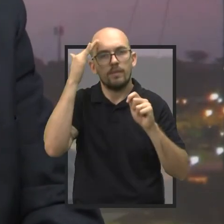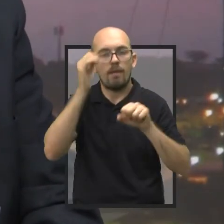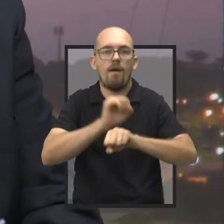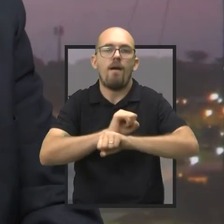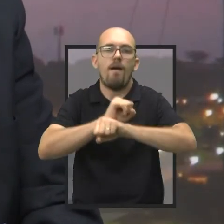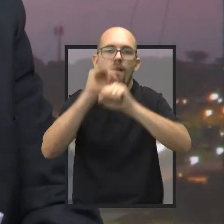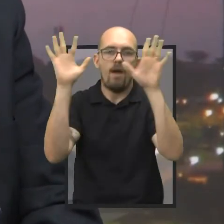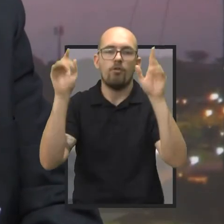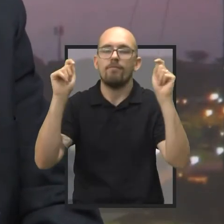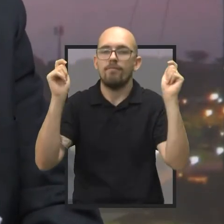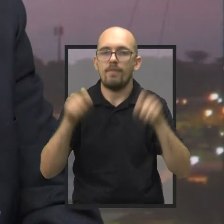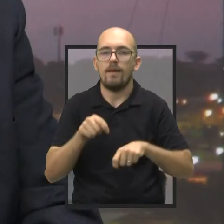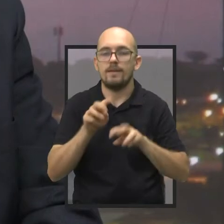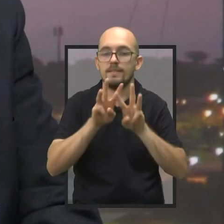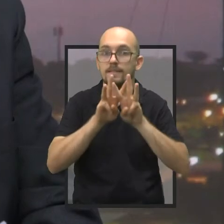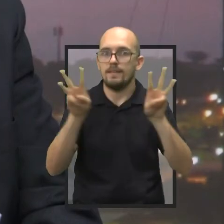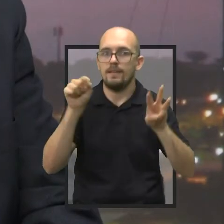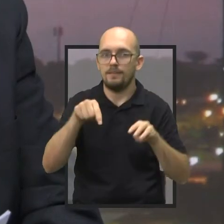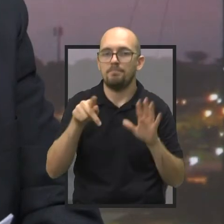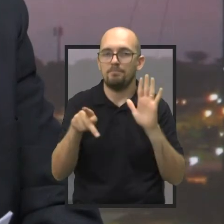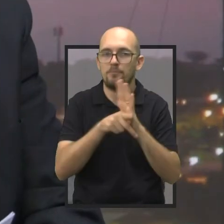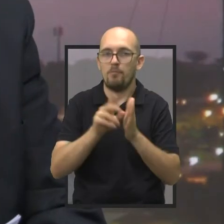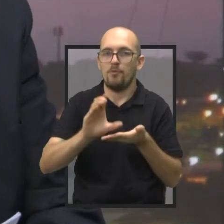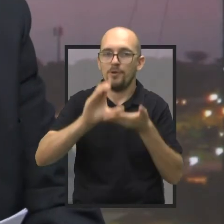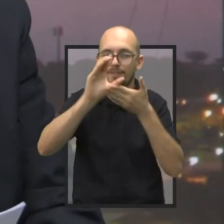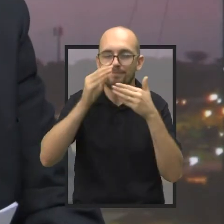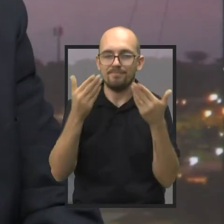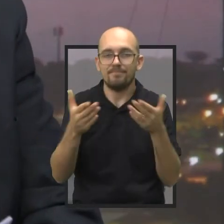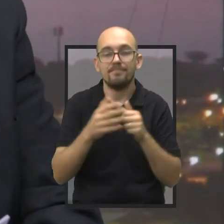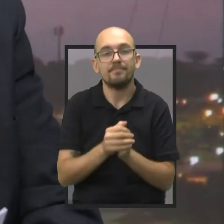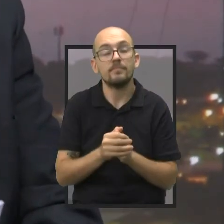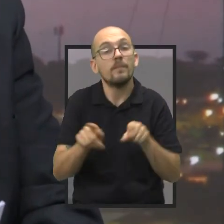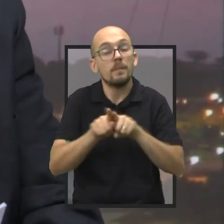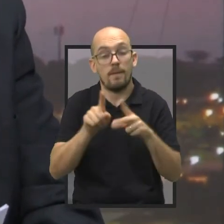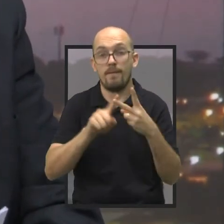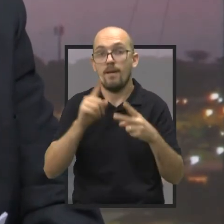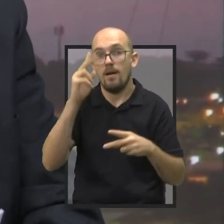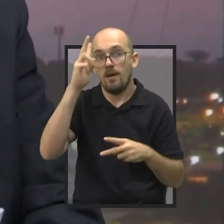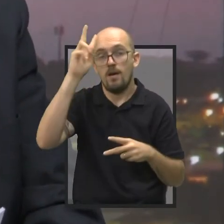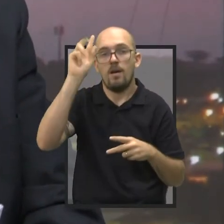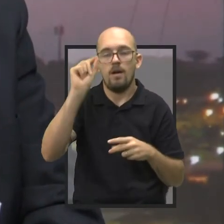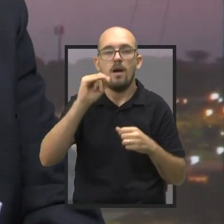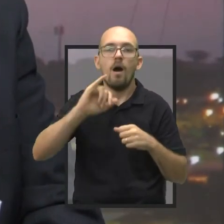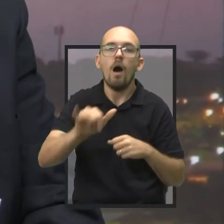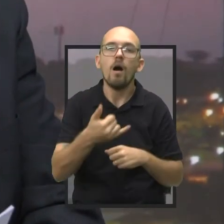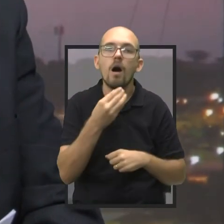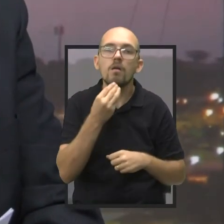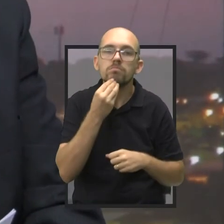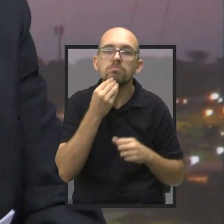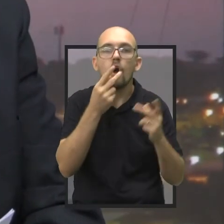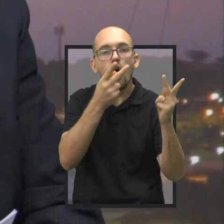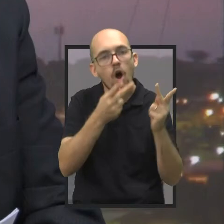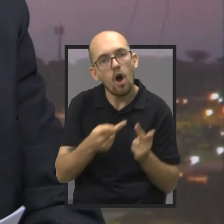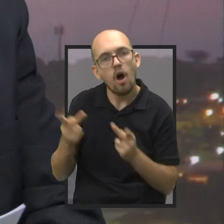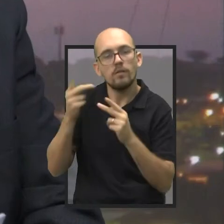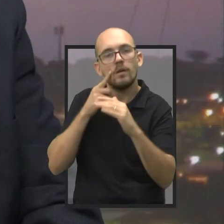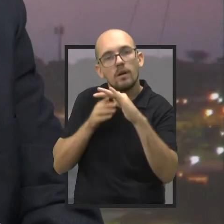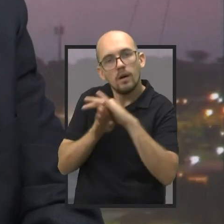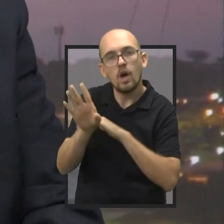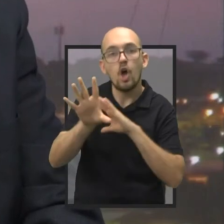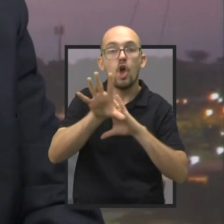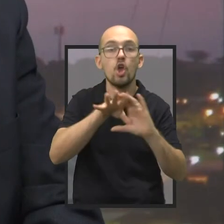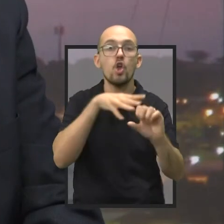esclarecedor desse assunto tão eminente hoje. E também aproveitar para convidá-los para também acessar no